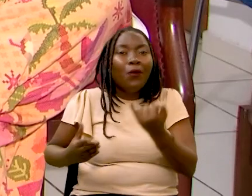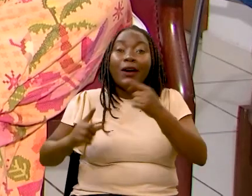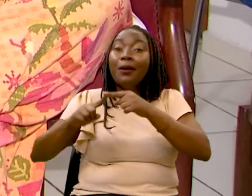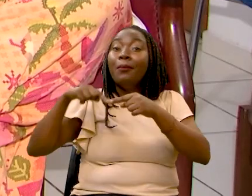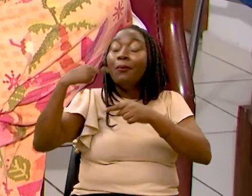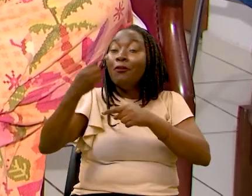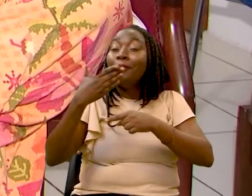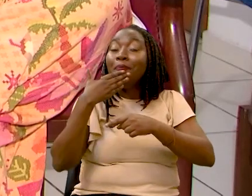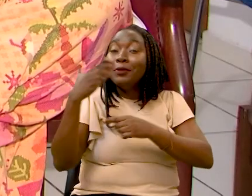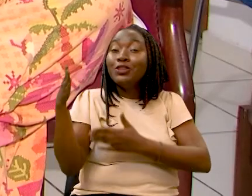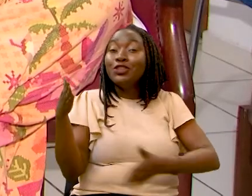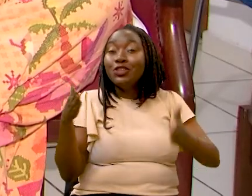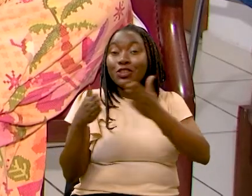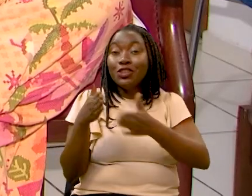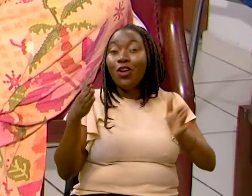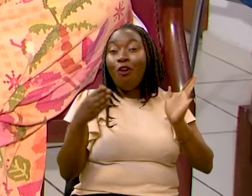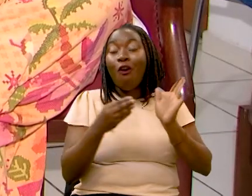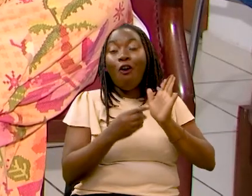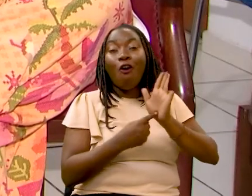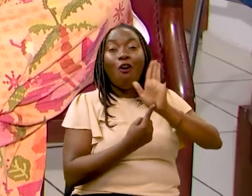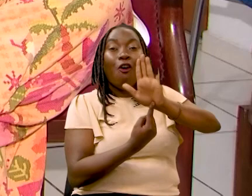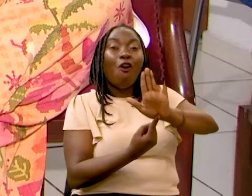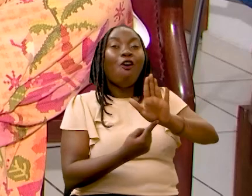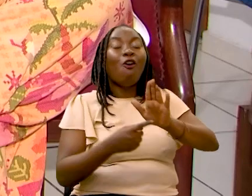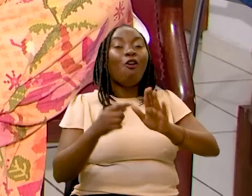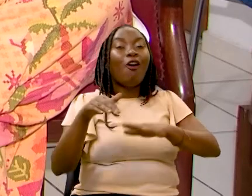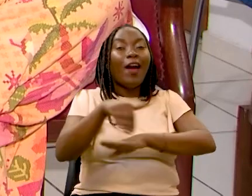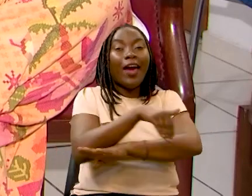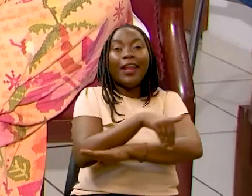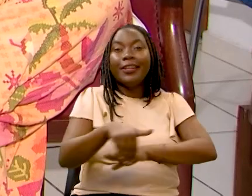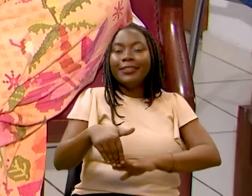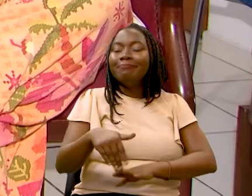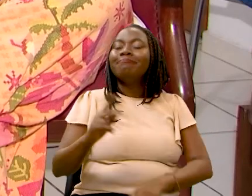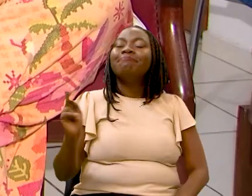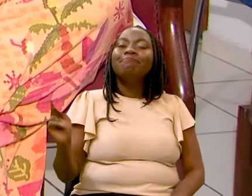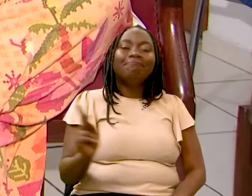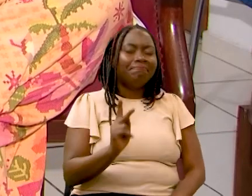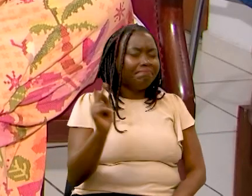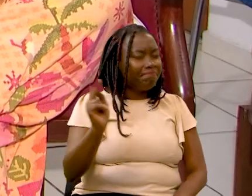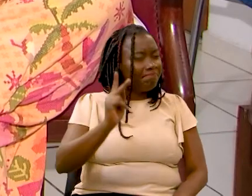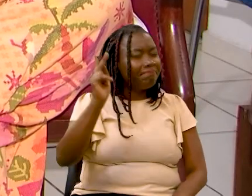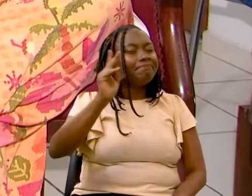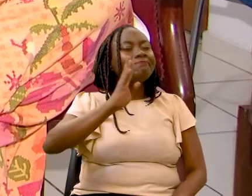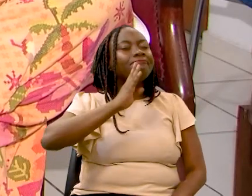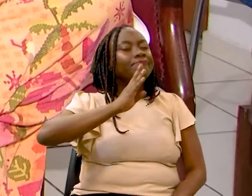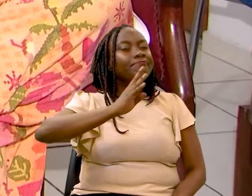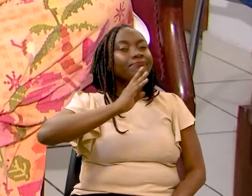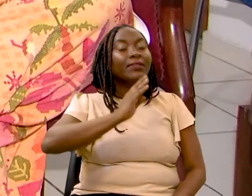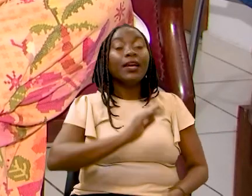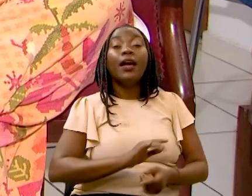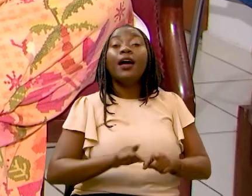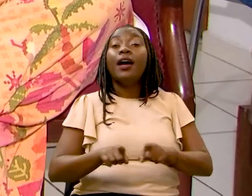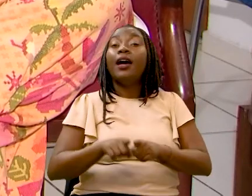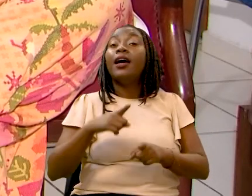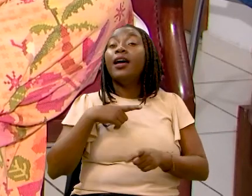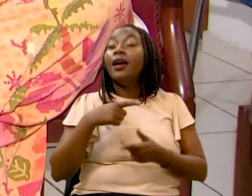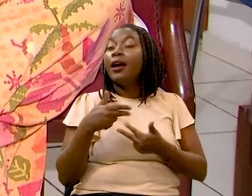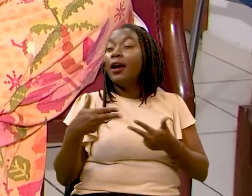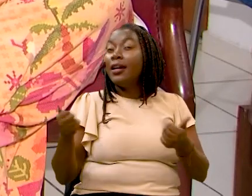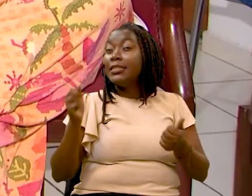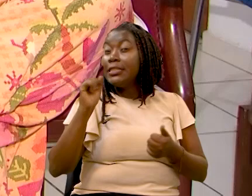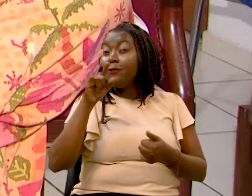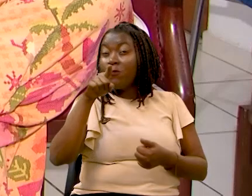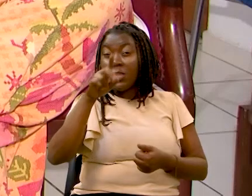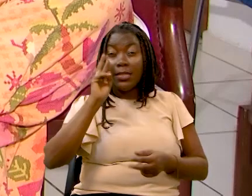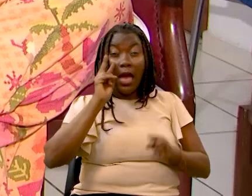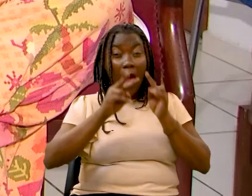tem ali é muito importante. Depois vou pedir até para a produção colocar aqui o endereço de lá, que, gente, vale a pena